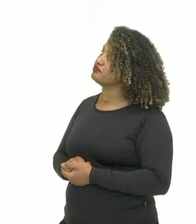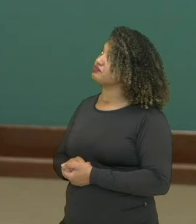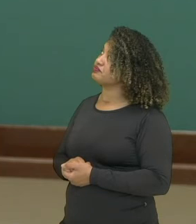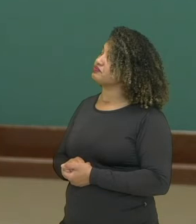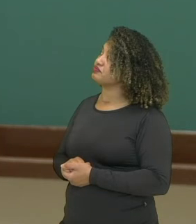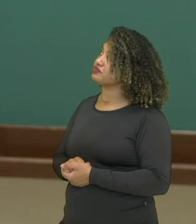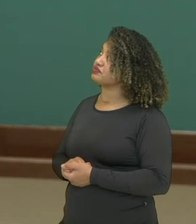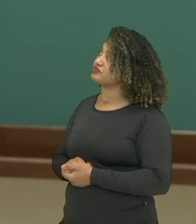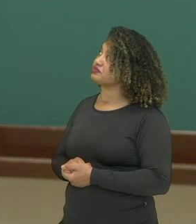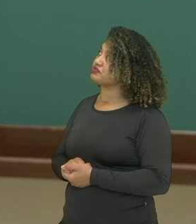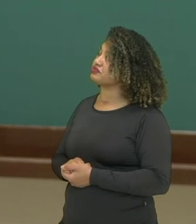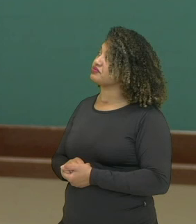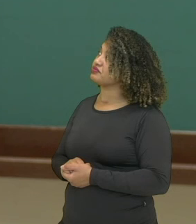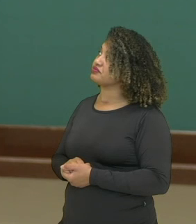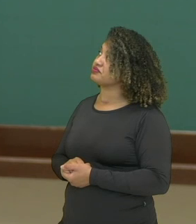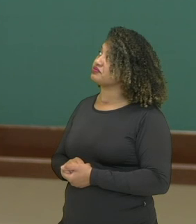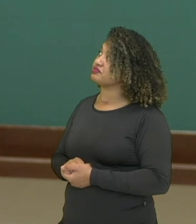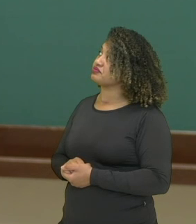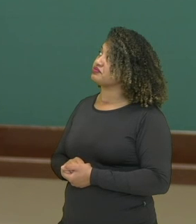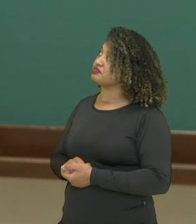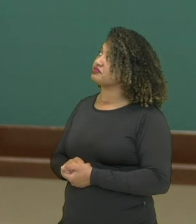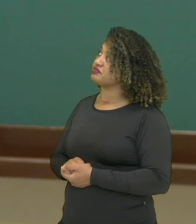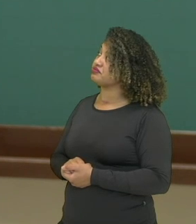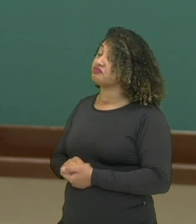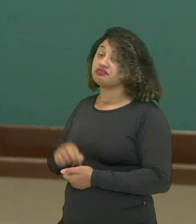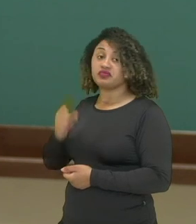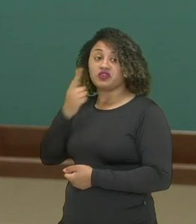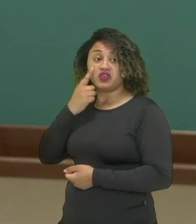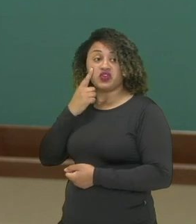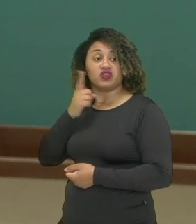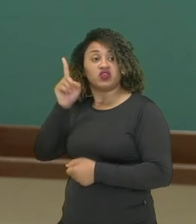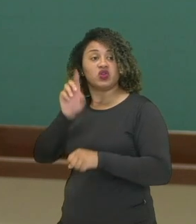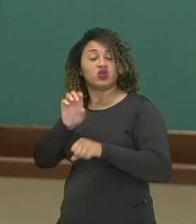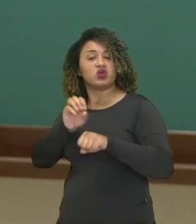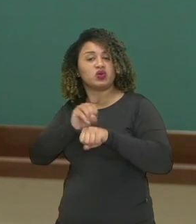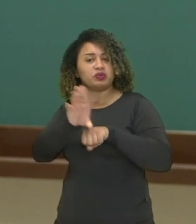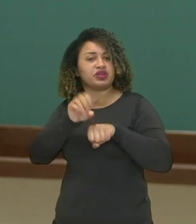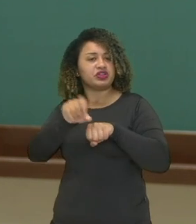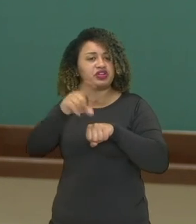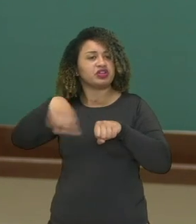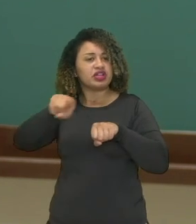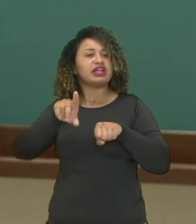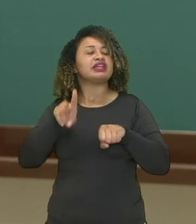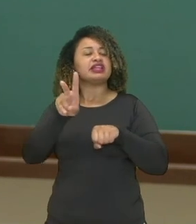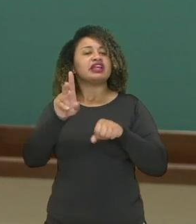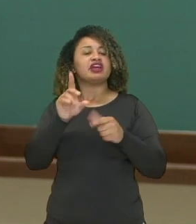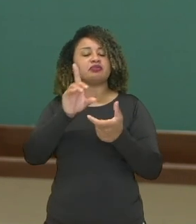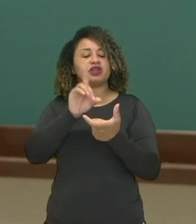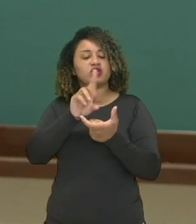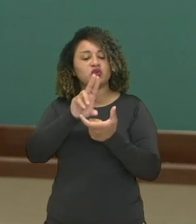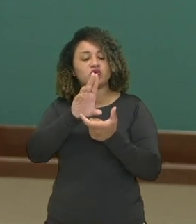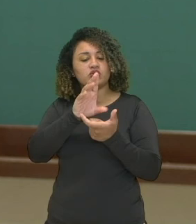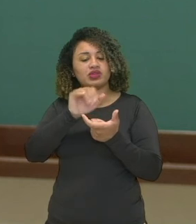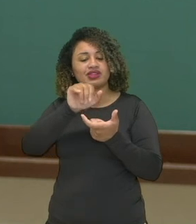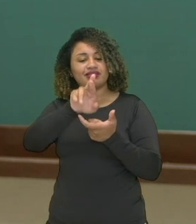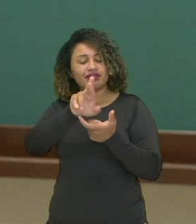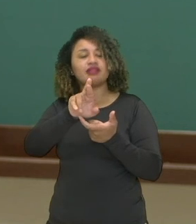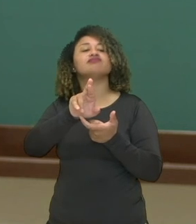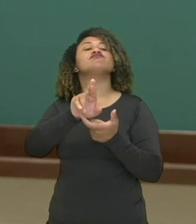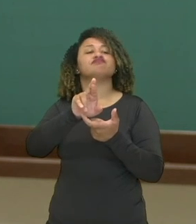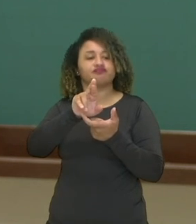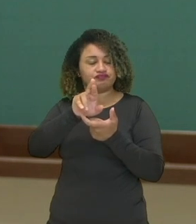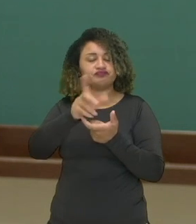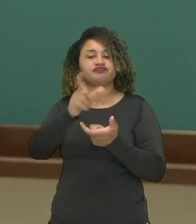aí, pessoal, precisa anotarem. Todos os verbos infinitivos terminados em dusir, conjugados em pretérito indefinido,